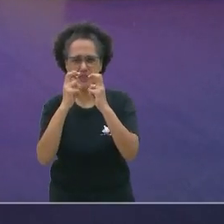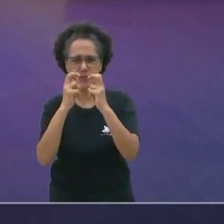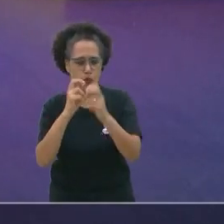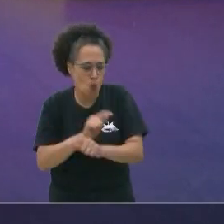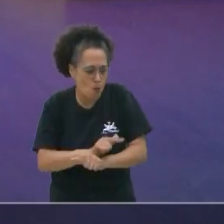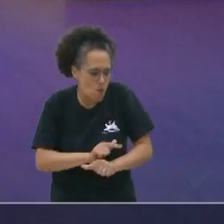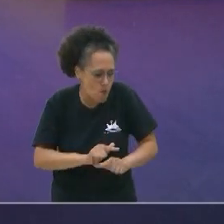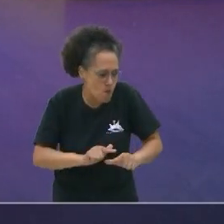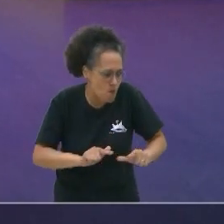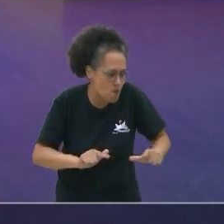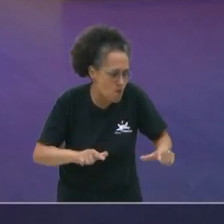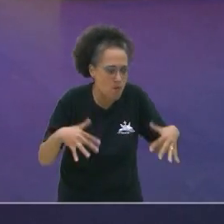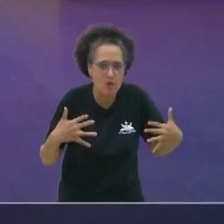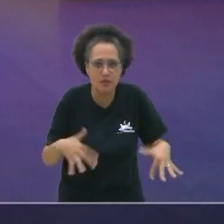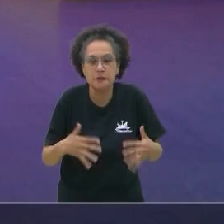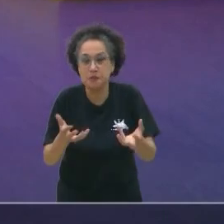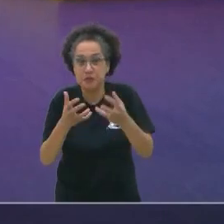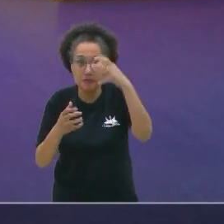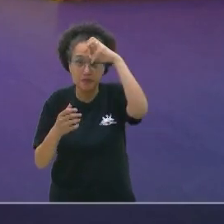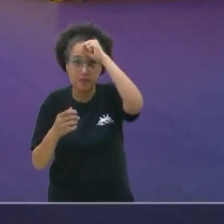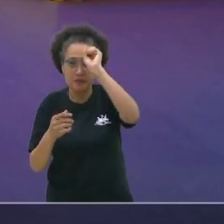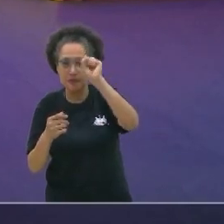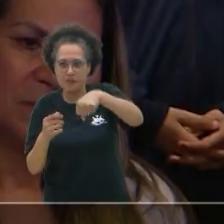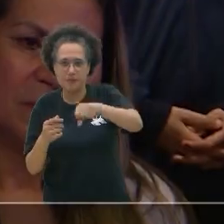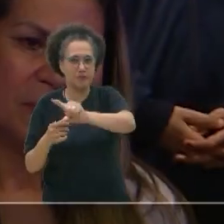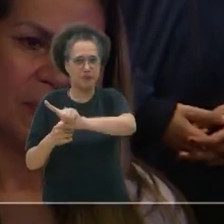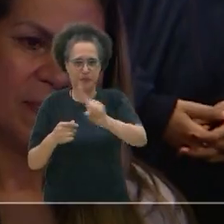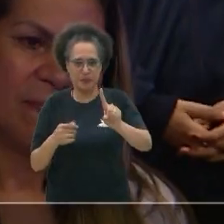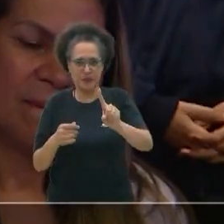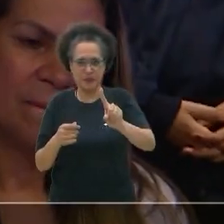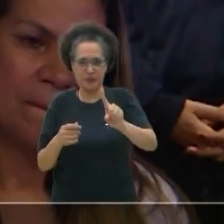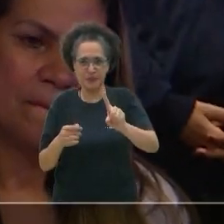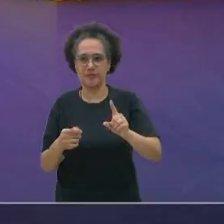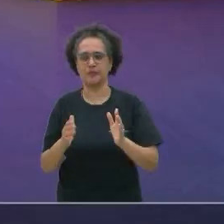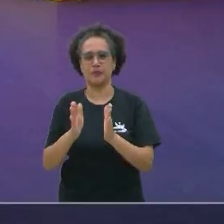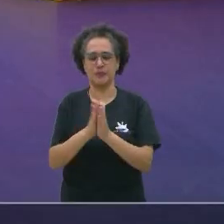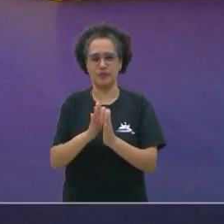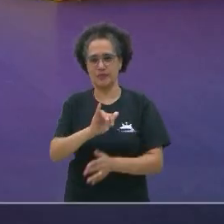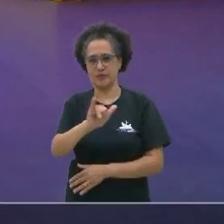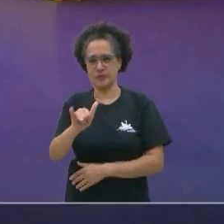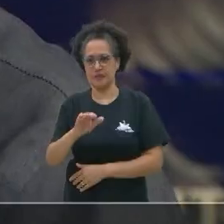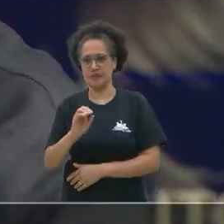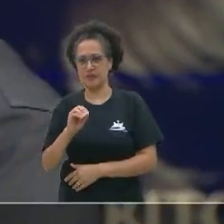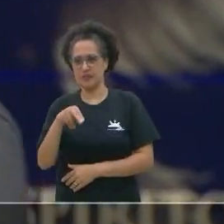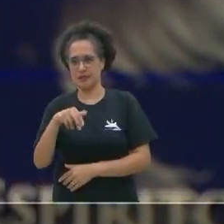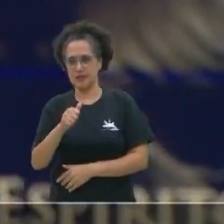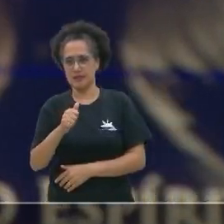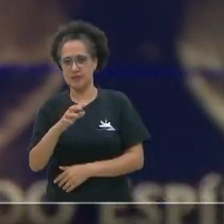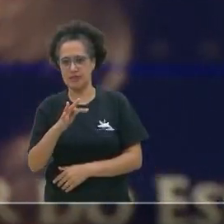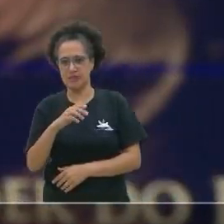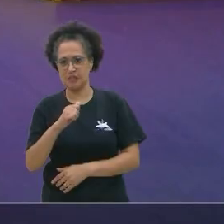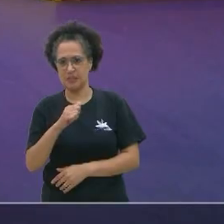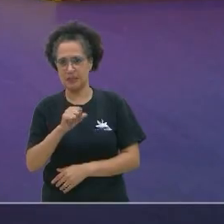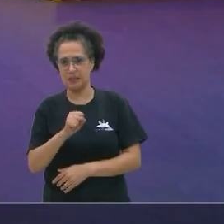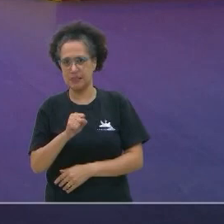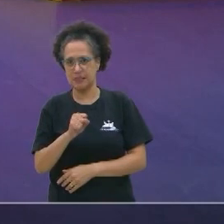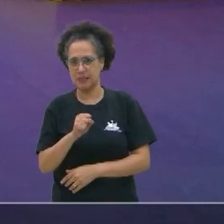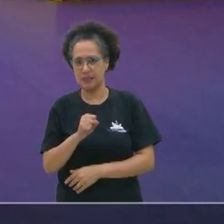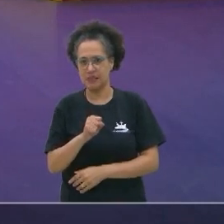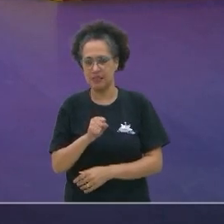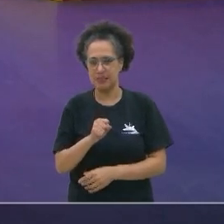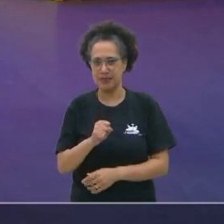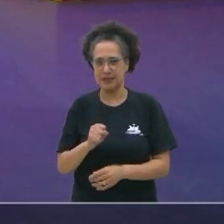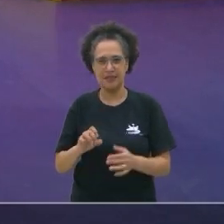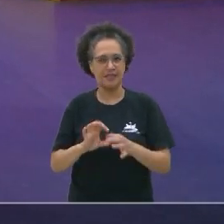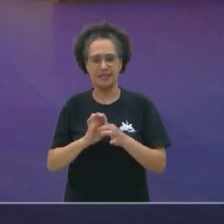Você quer aprender ou não? Sim ou não? Sim! Ô Jonathan, você vai me desculpar, mas nós vamos lá. Fica à vontade.